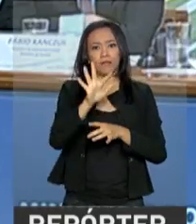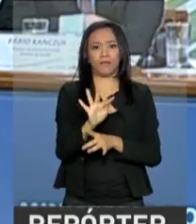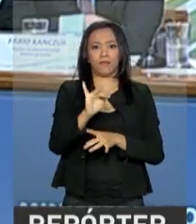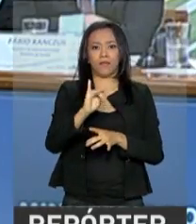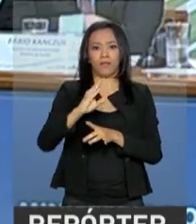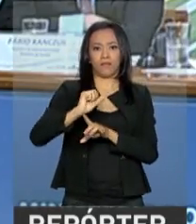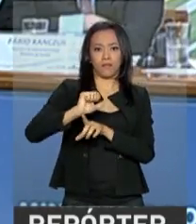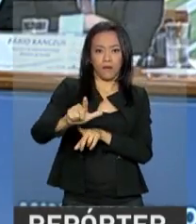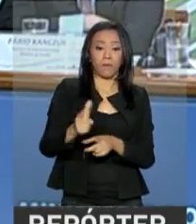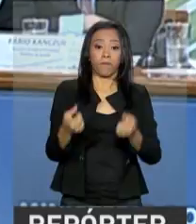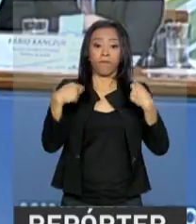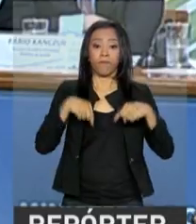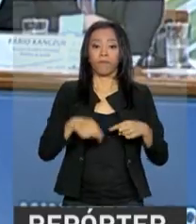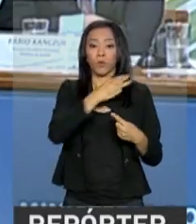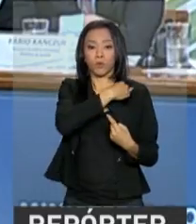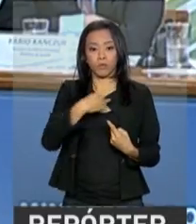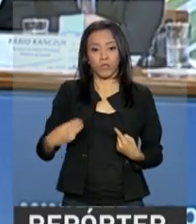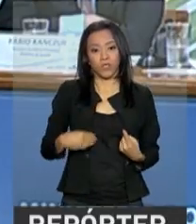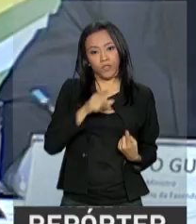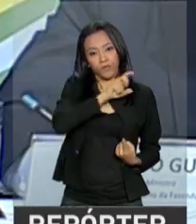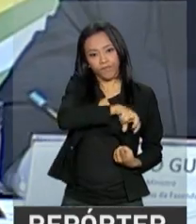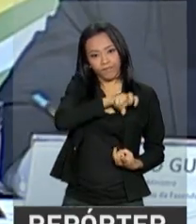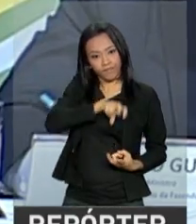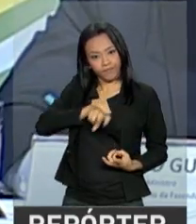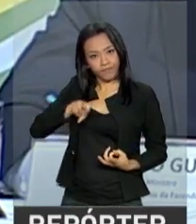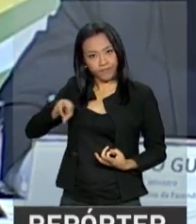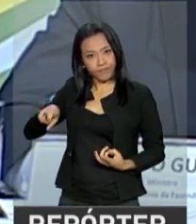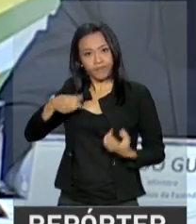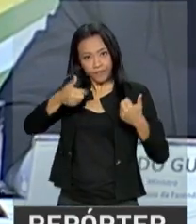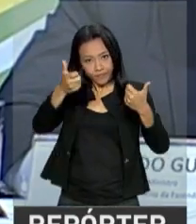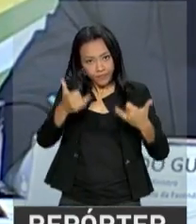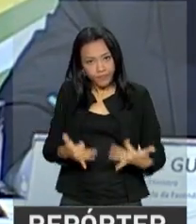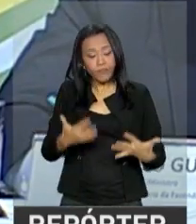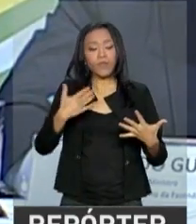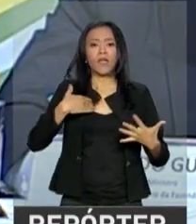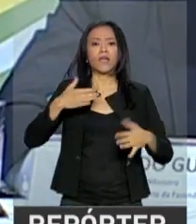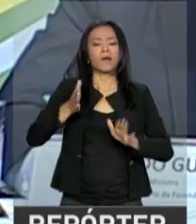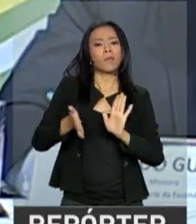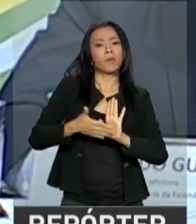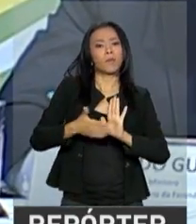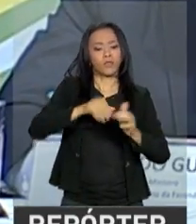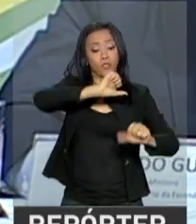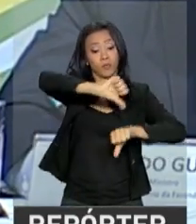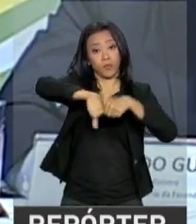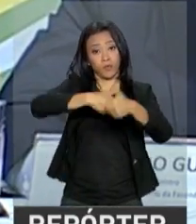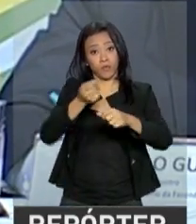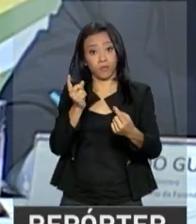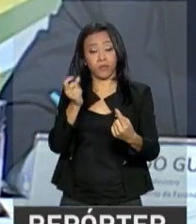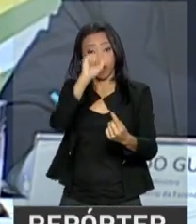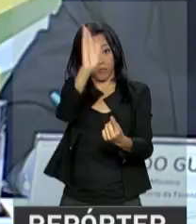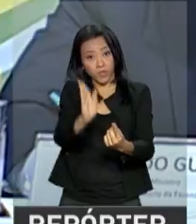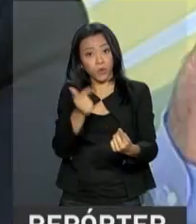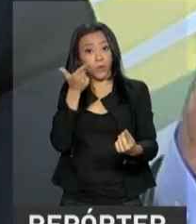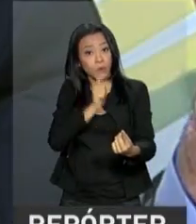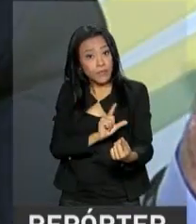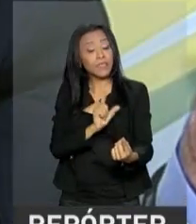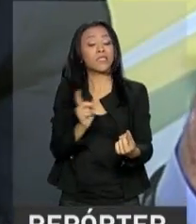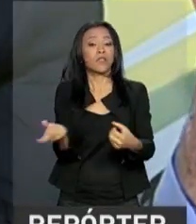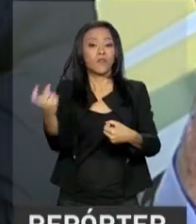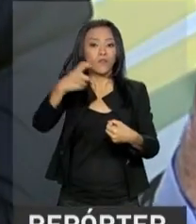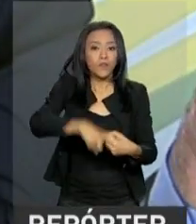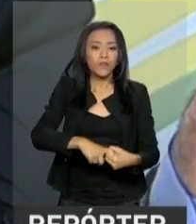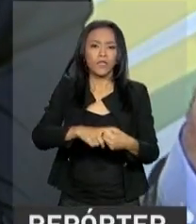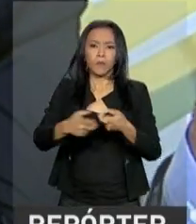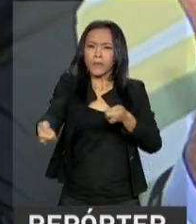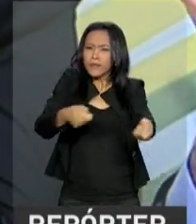a importância da continuidade da aprovação de reformas para que o brasil retome o equilíbrio nas contas públicas não existe a